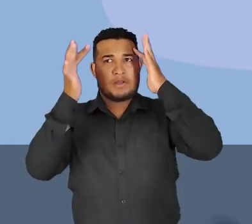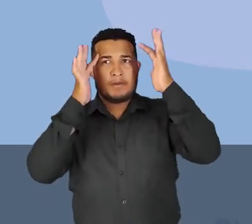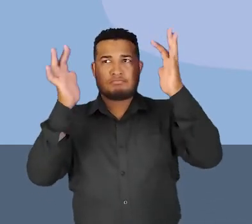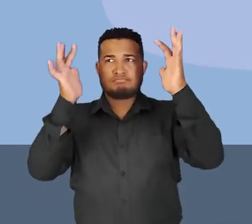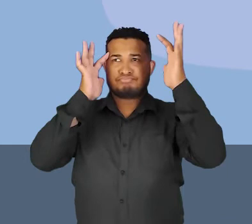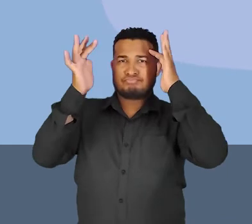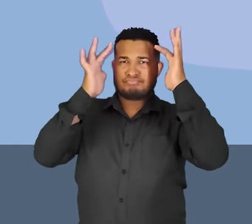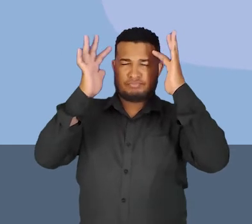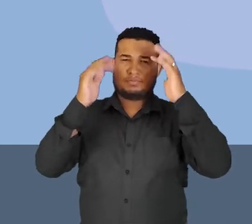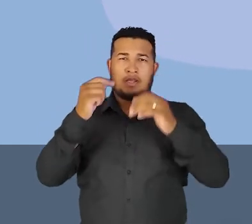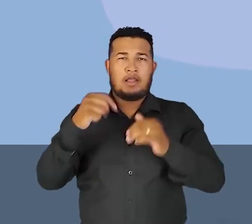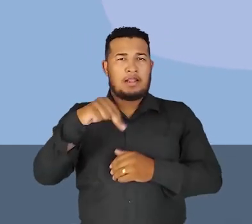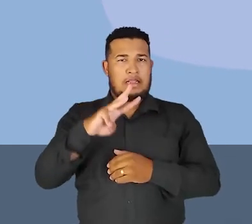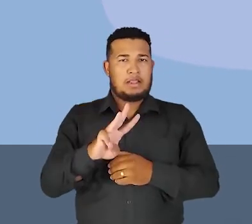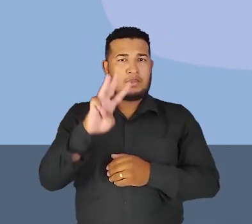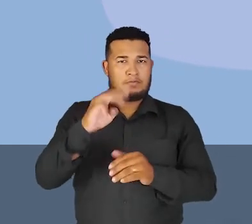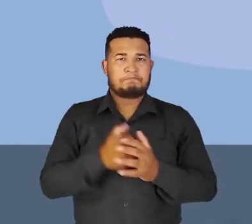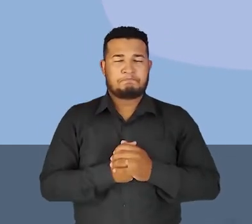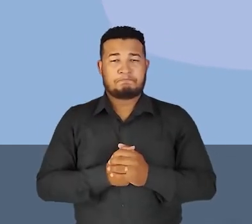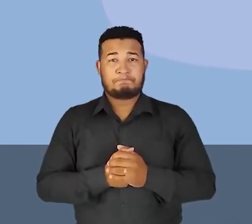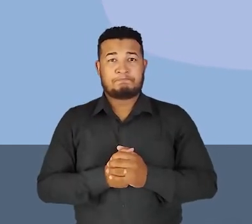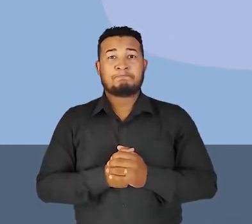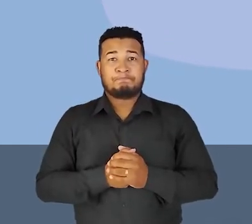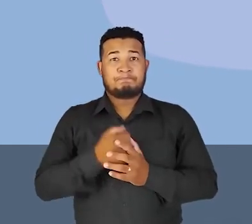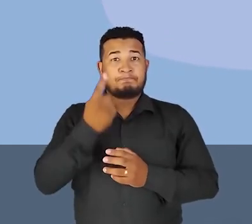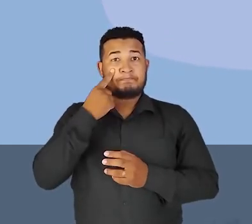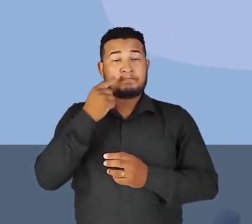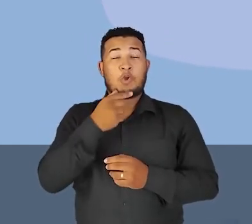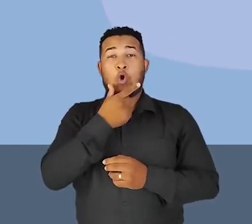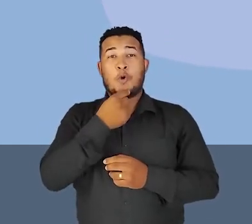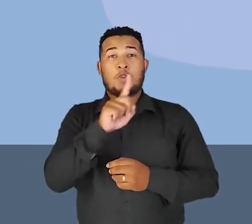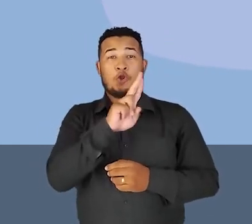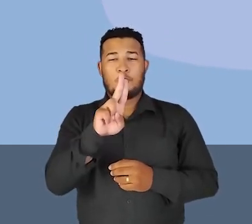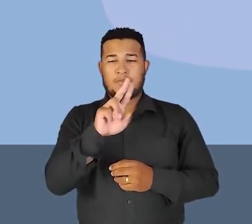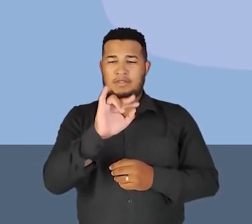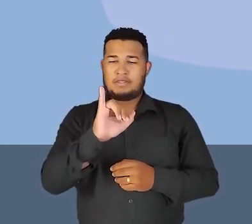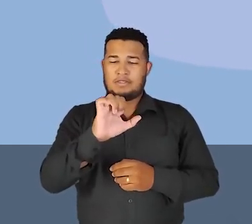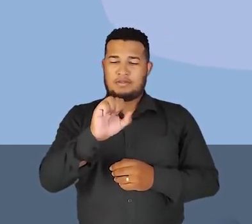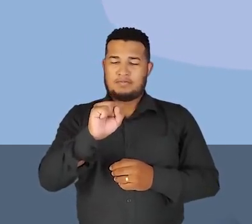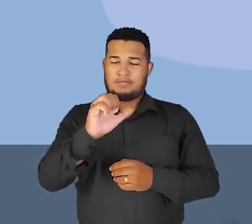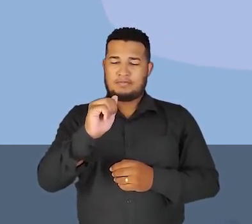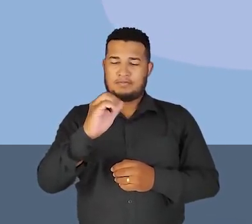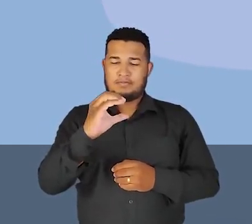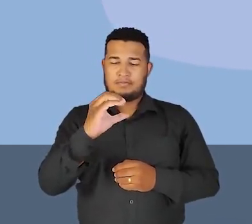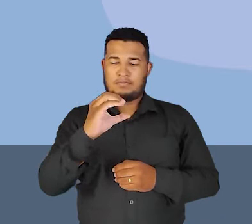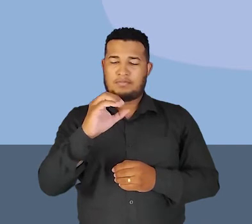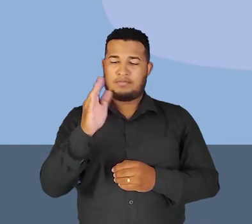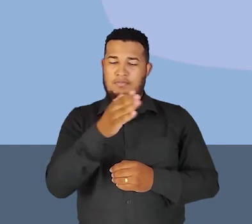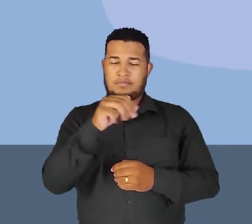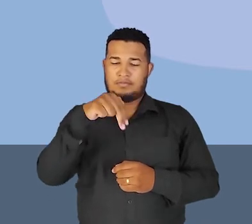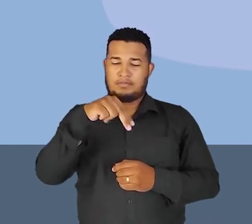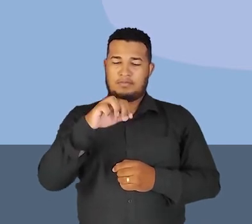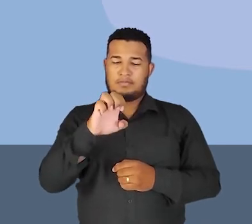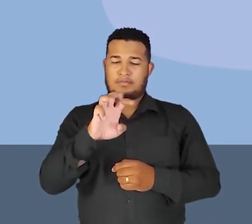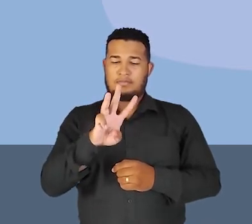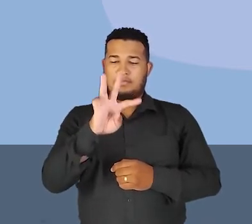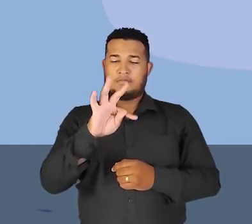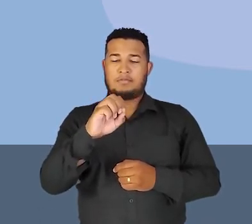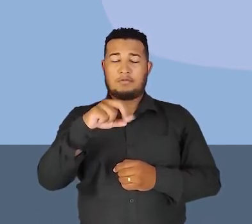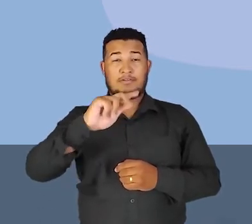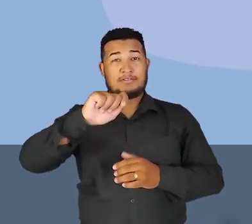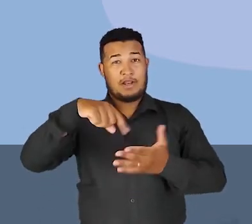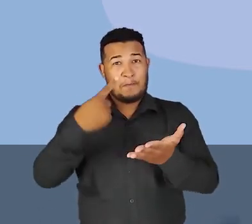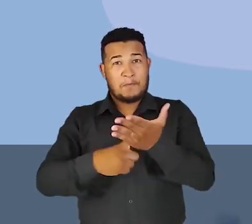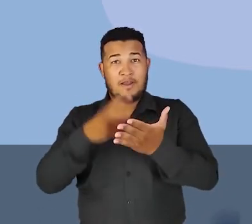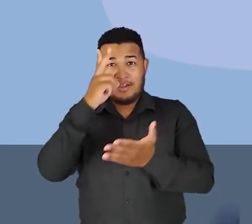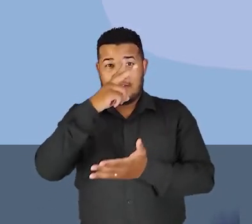pensamento de Newton em etapas. Olha o que Newton está querendo dizer. Que livre de interações, um corpo em